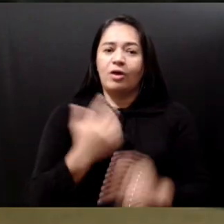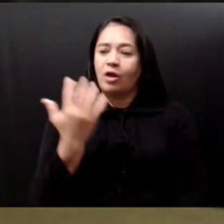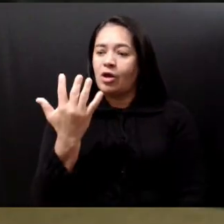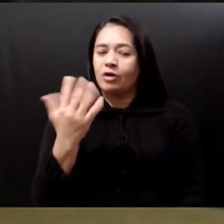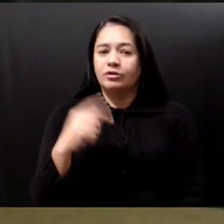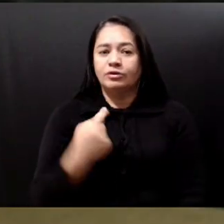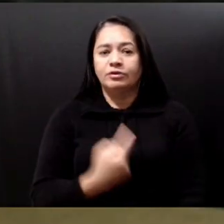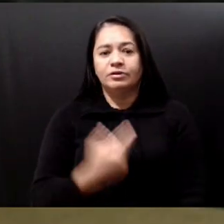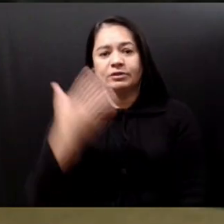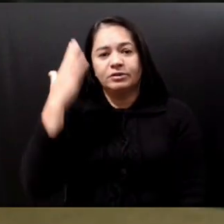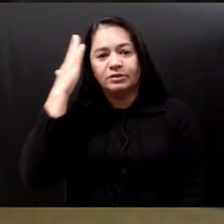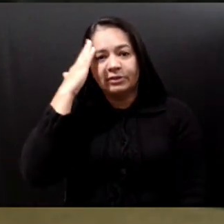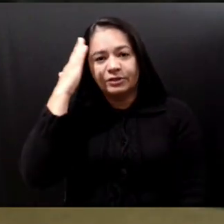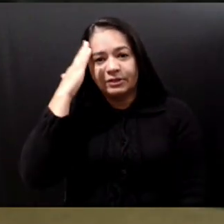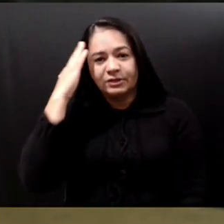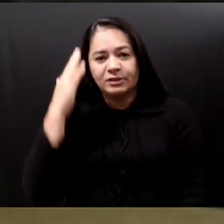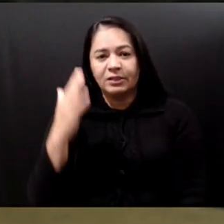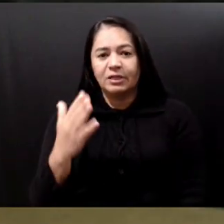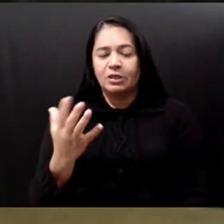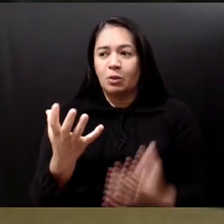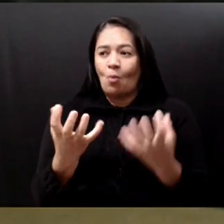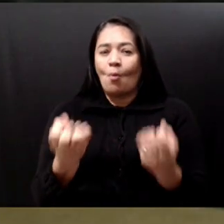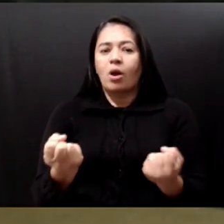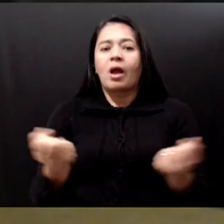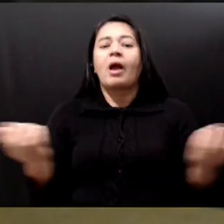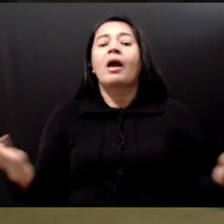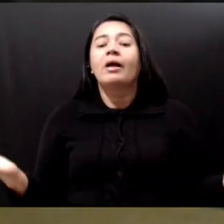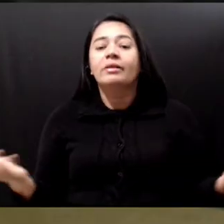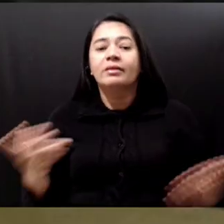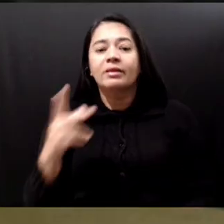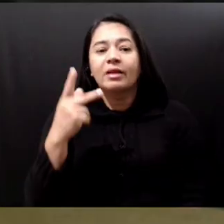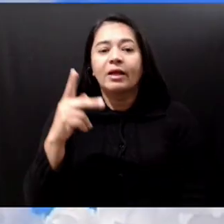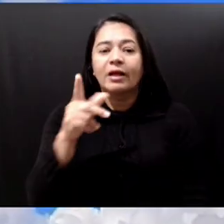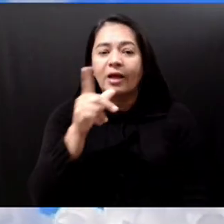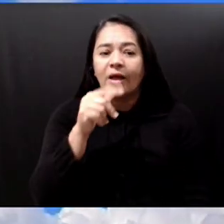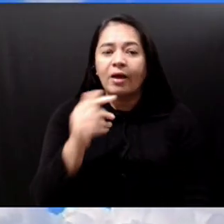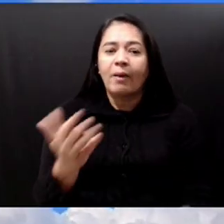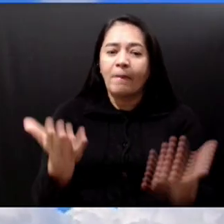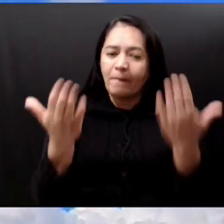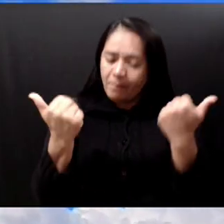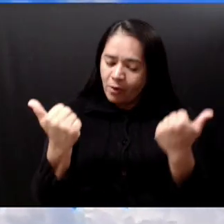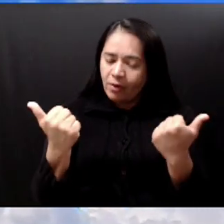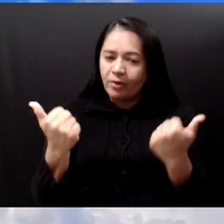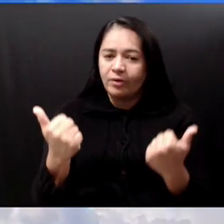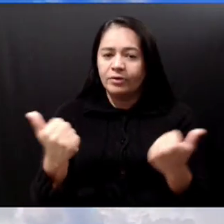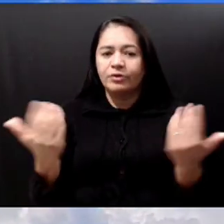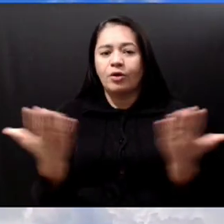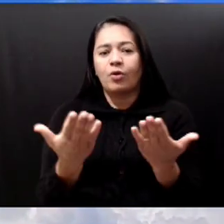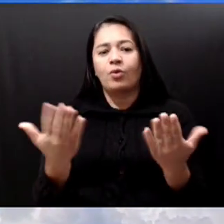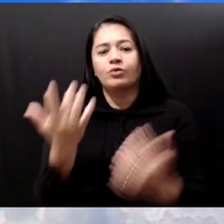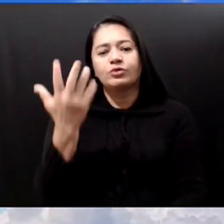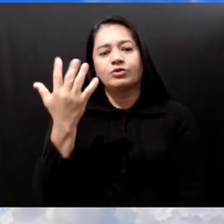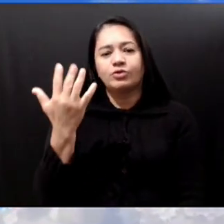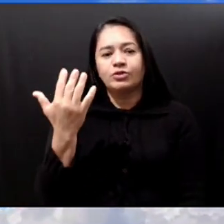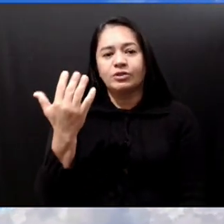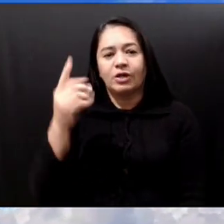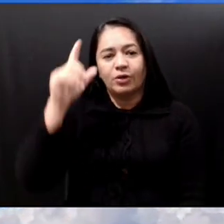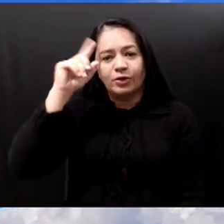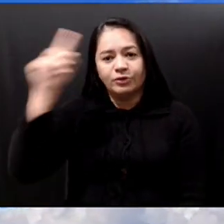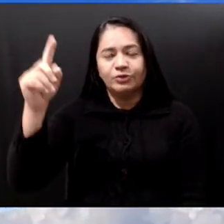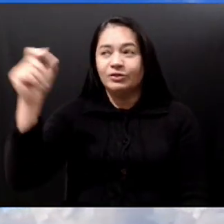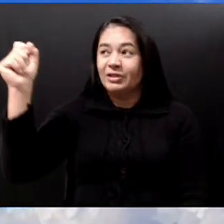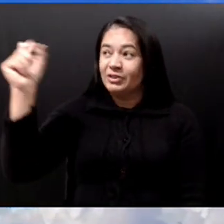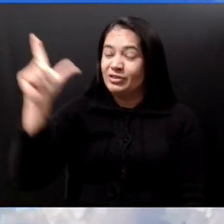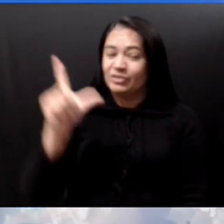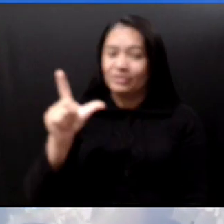seco, então cadê a sua garrafinha? Bora se hidratar. A previsão para hoje É um dia ensolarado, céu de